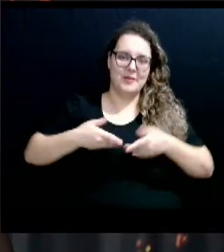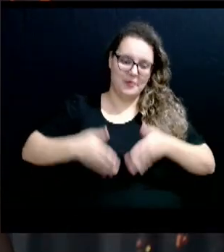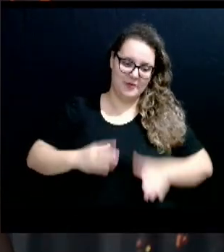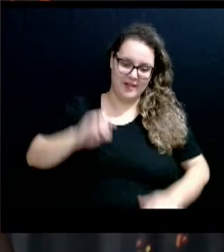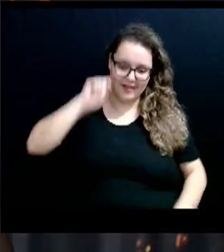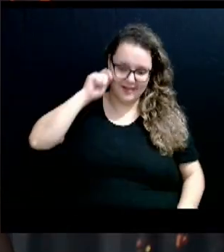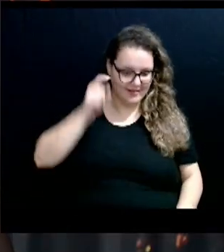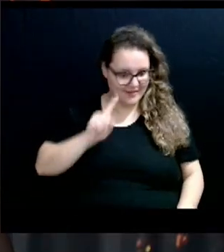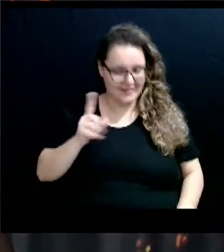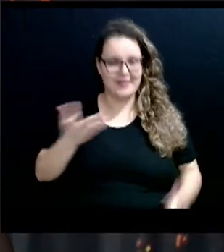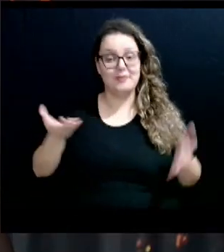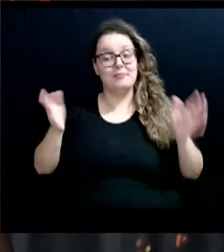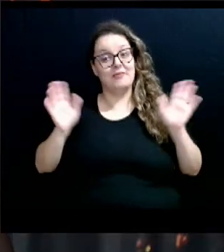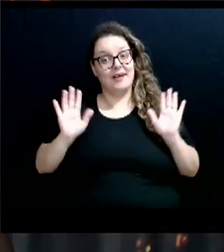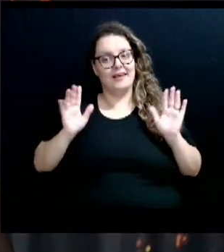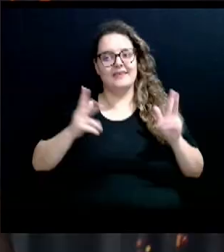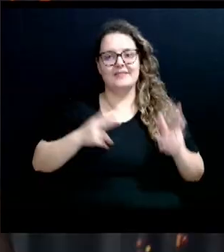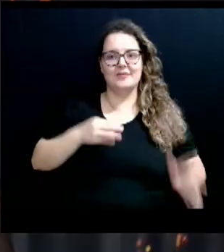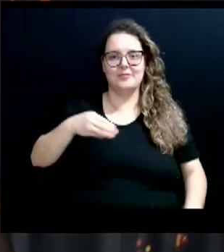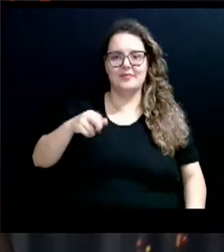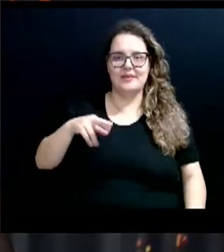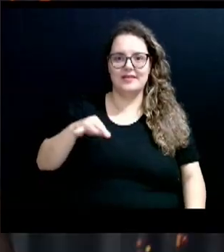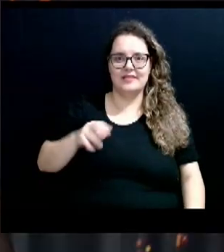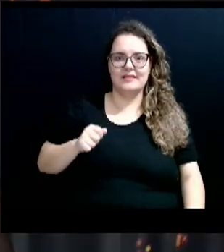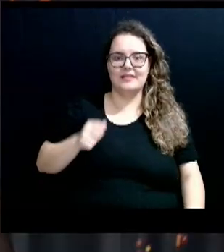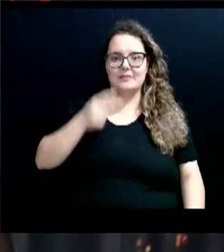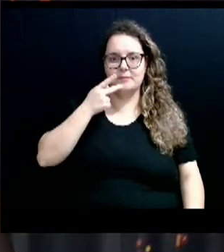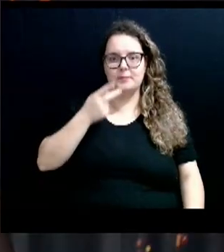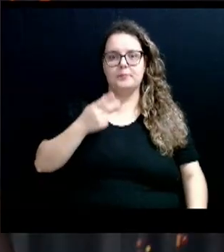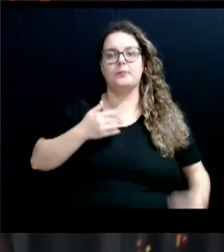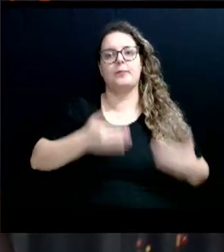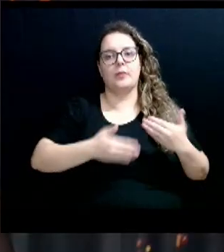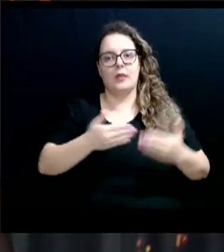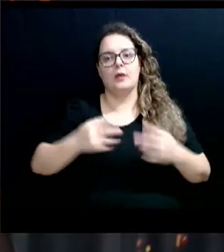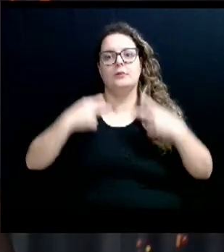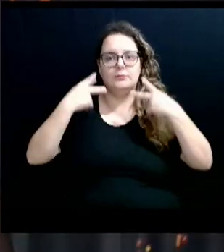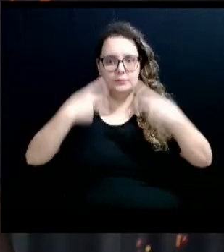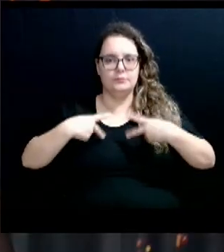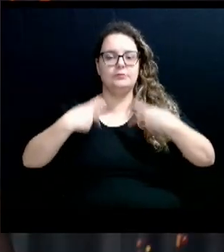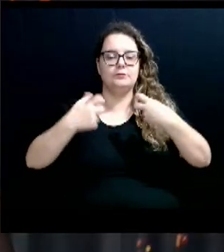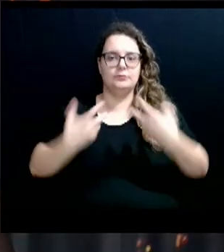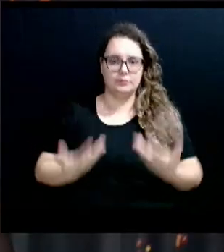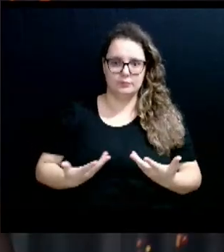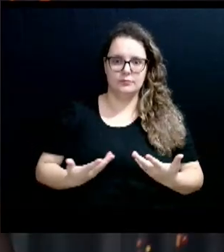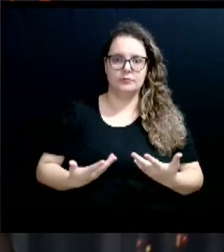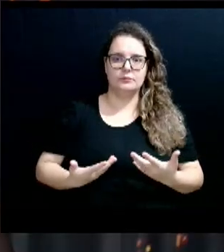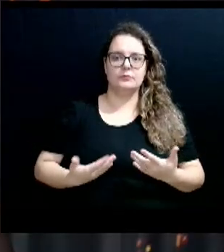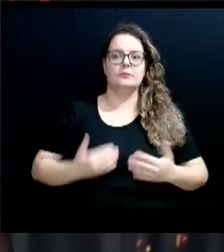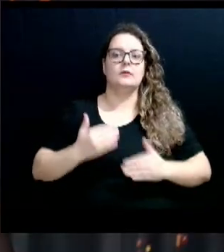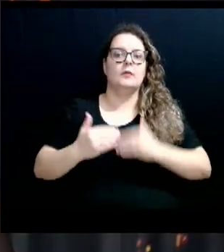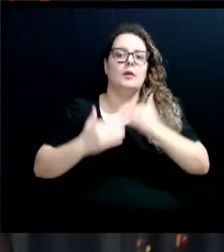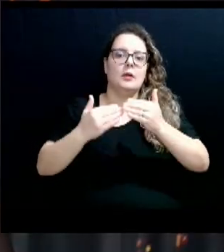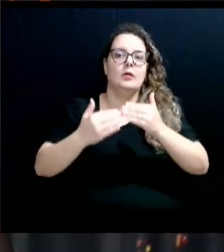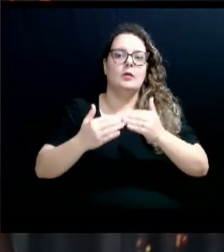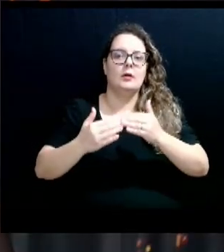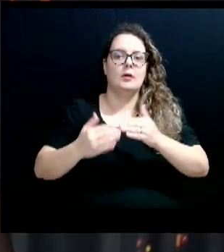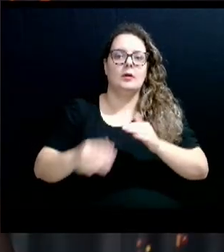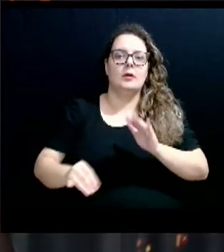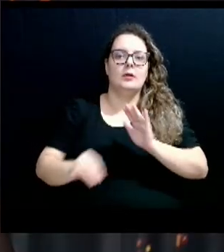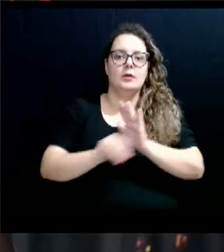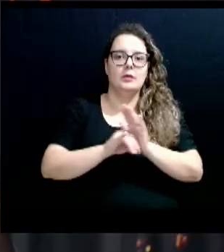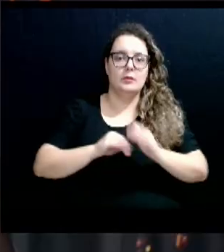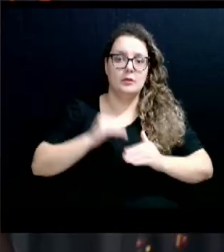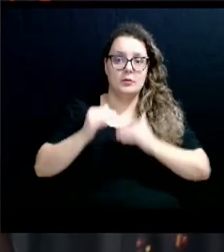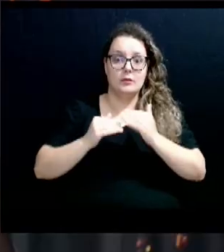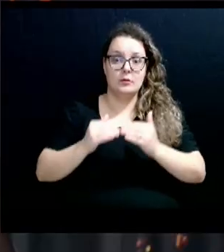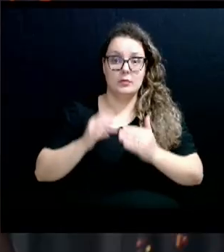como a Mariana falou, né, é um processo do autoconhecimento como uma formação, né, de identidade, de construção, mas de fato você